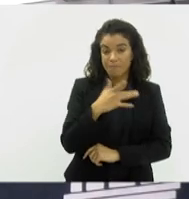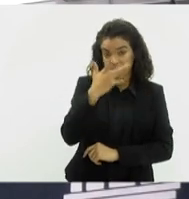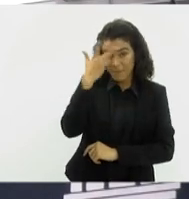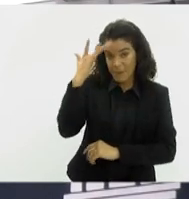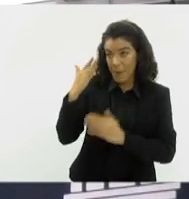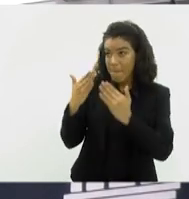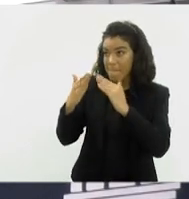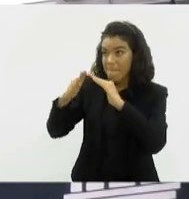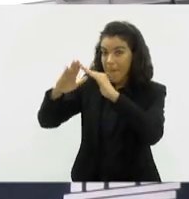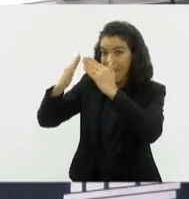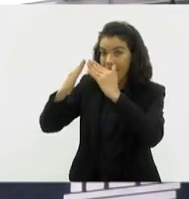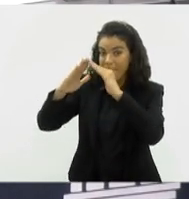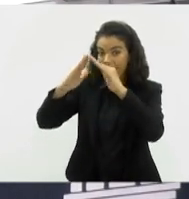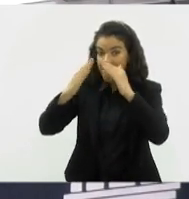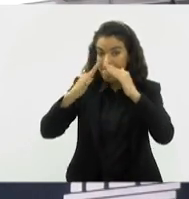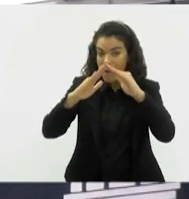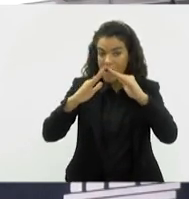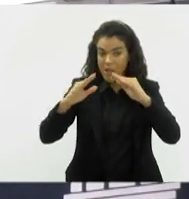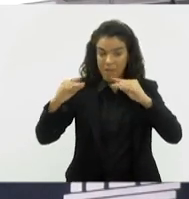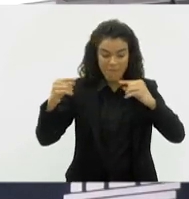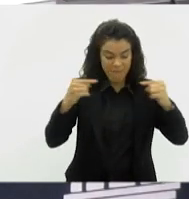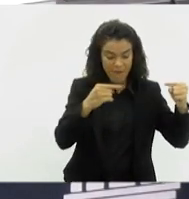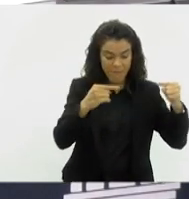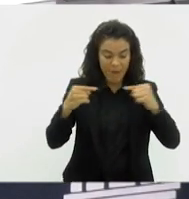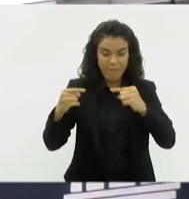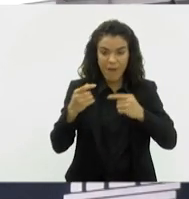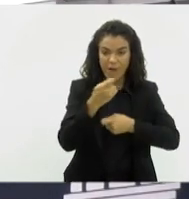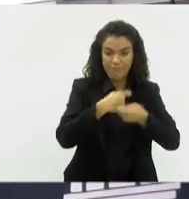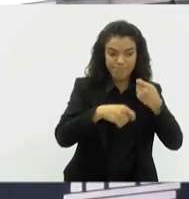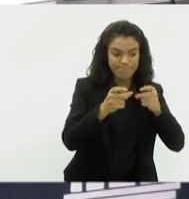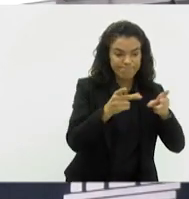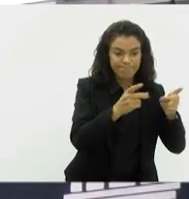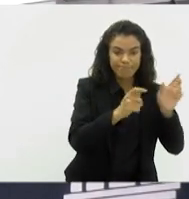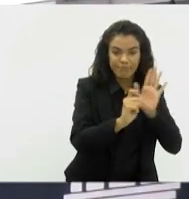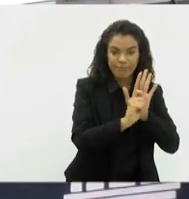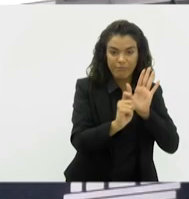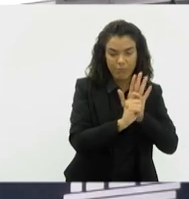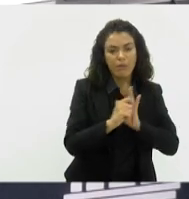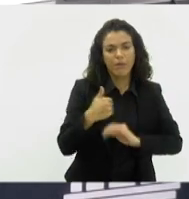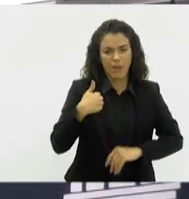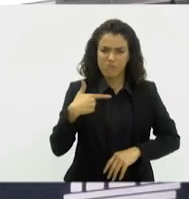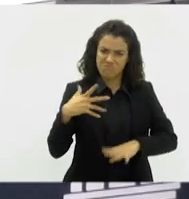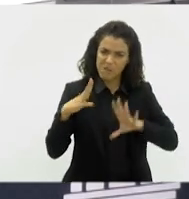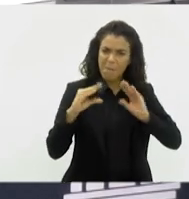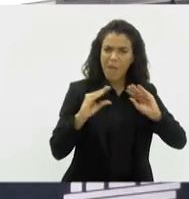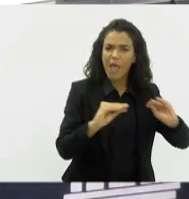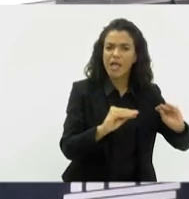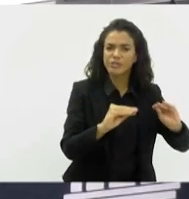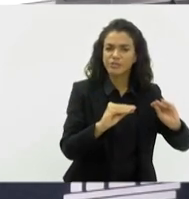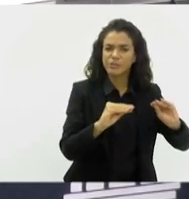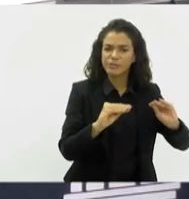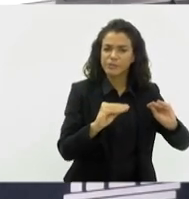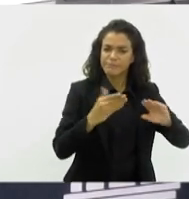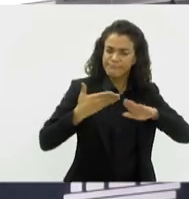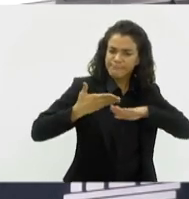algum problema de morador com traficante, eles vão lá e intervêm. Eu conheço vários que intervêm.